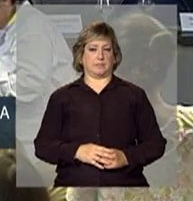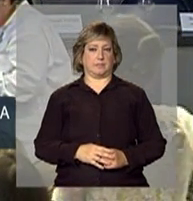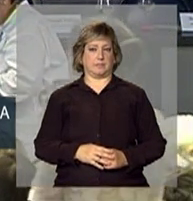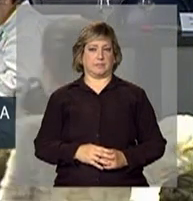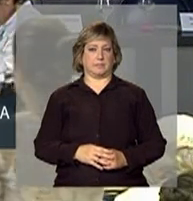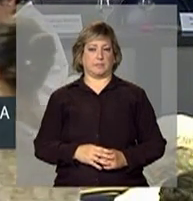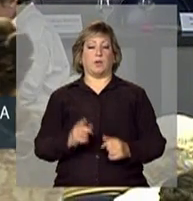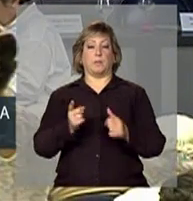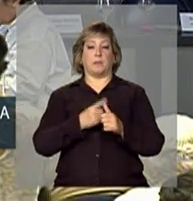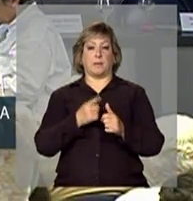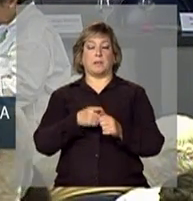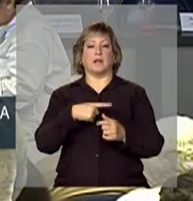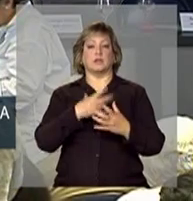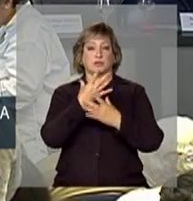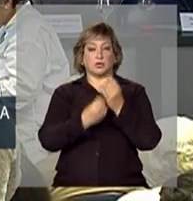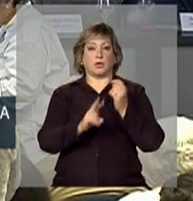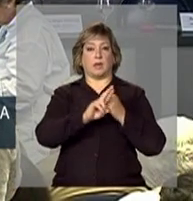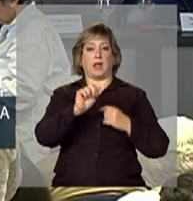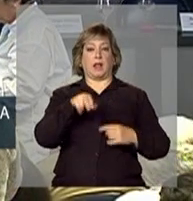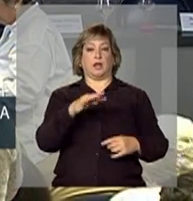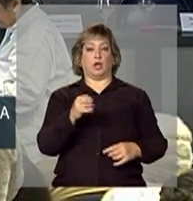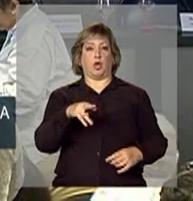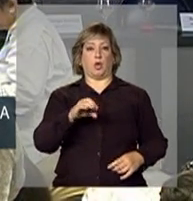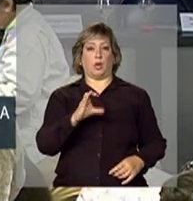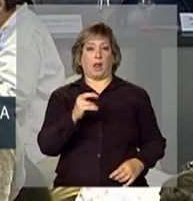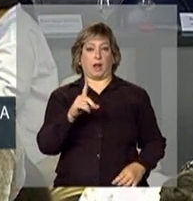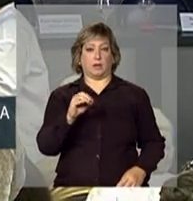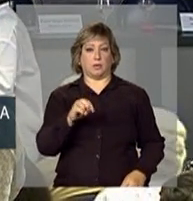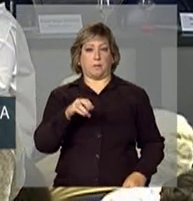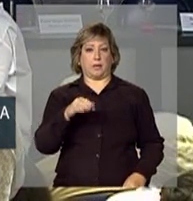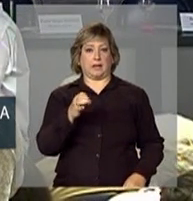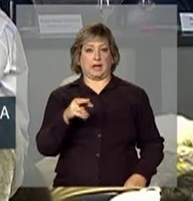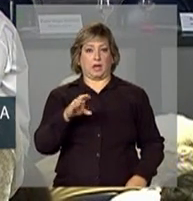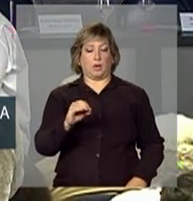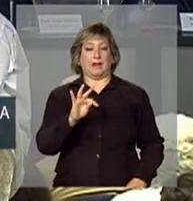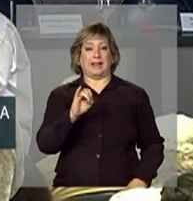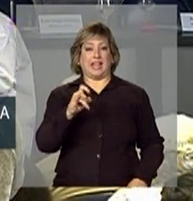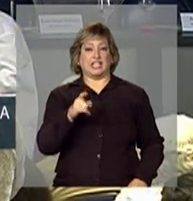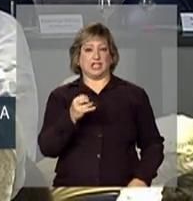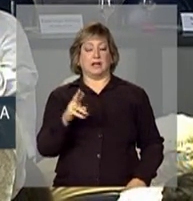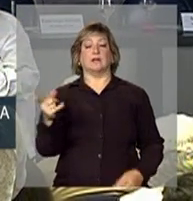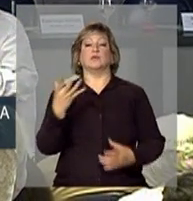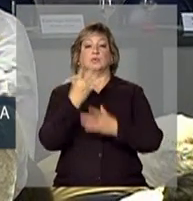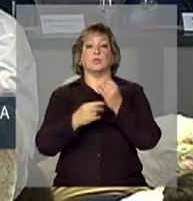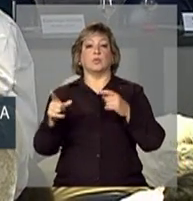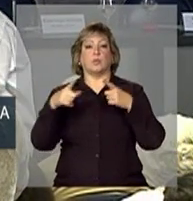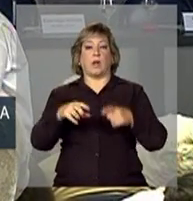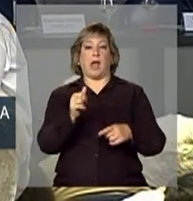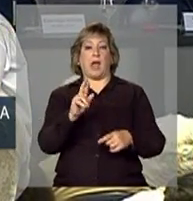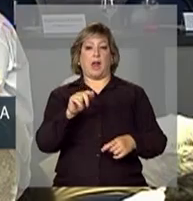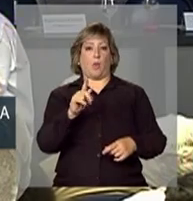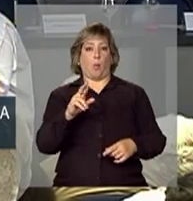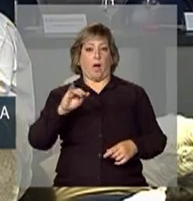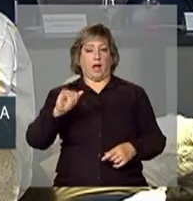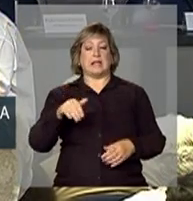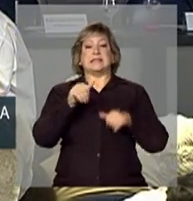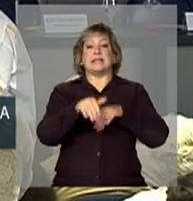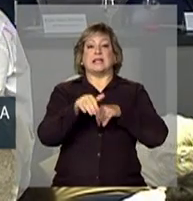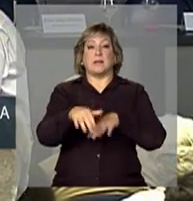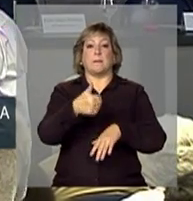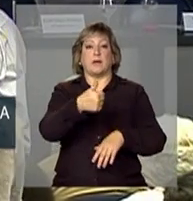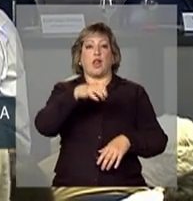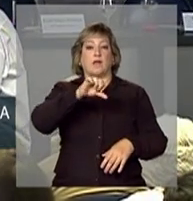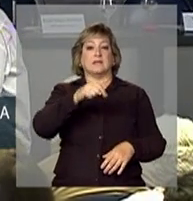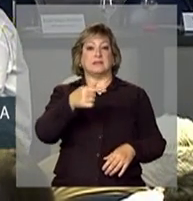o primeiro desaparecido é Antônio Carlos Monteiro Teixeira. Ele desapareceu no Araguaia em setembro de